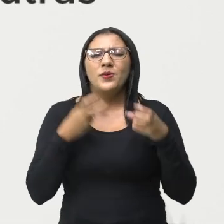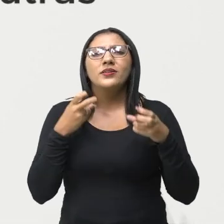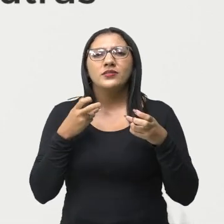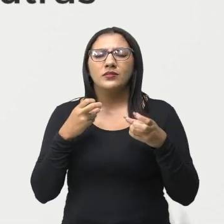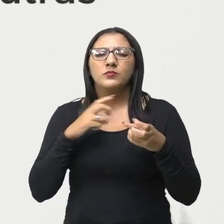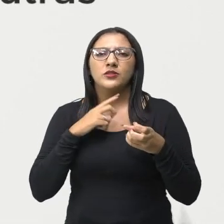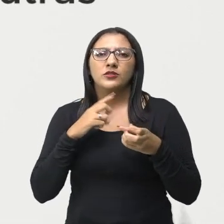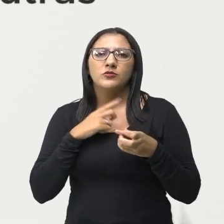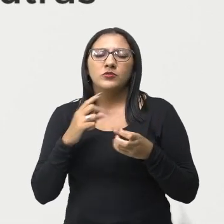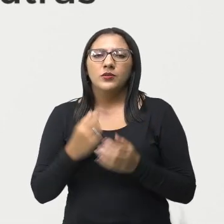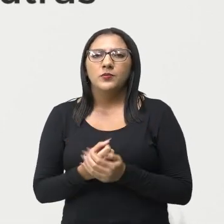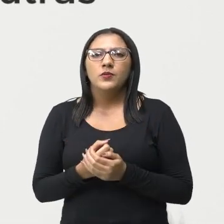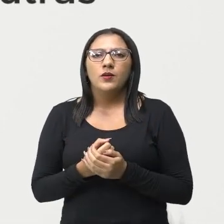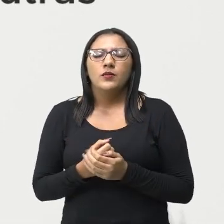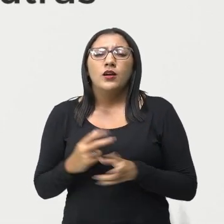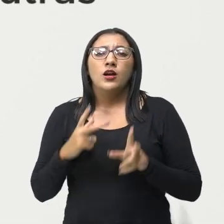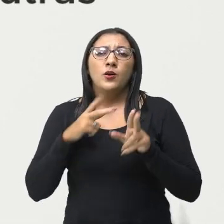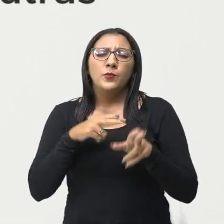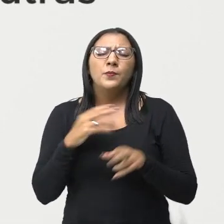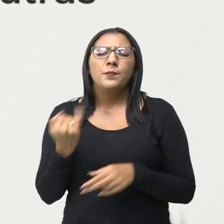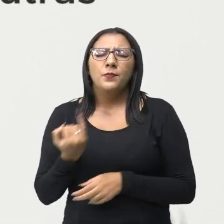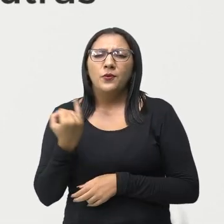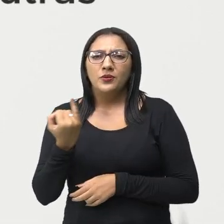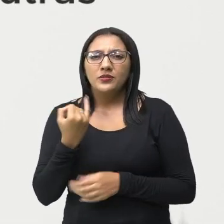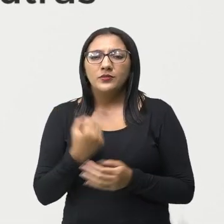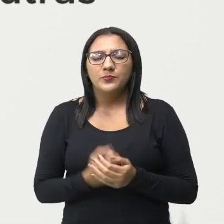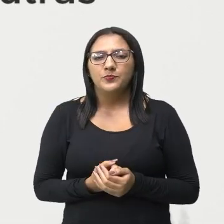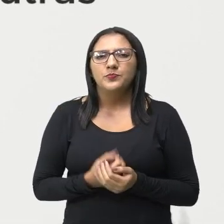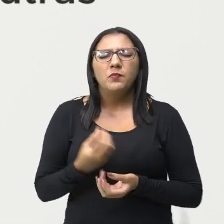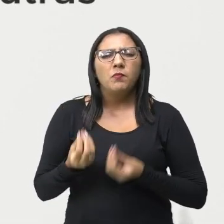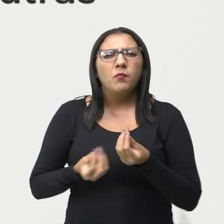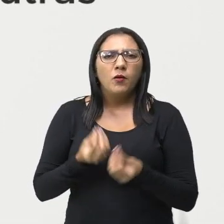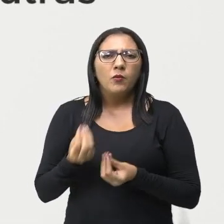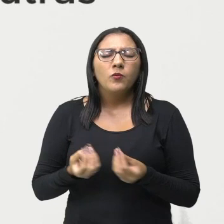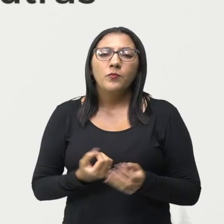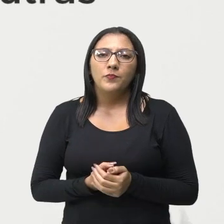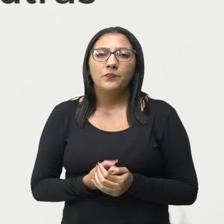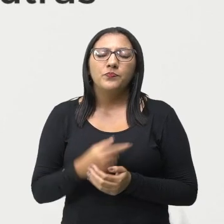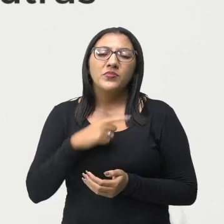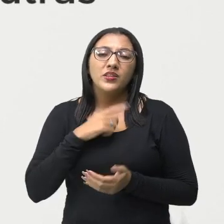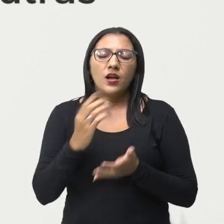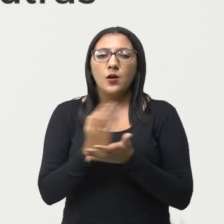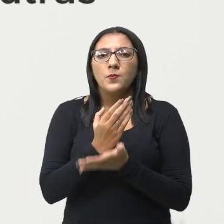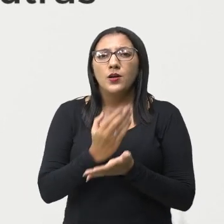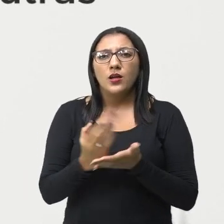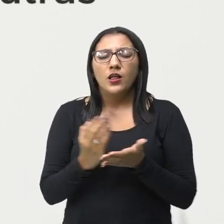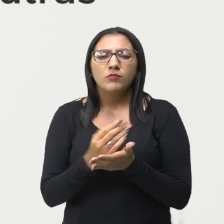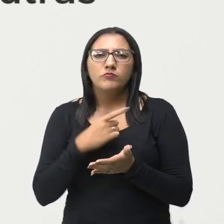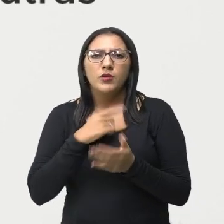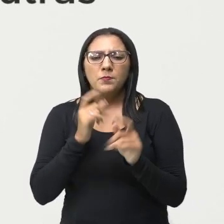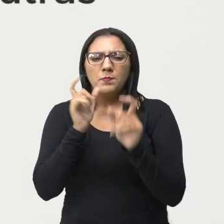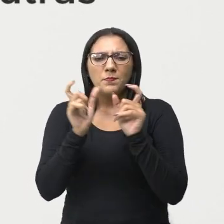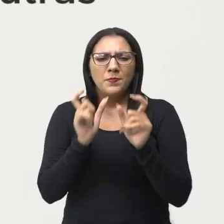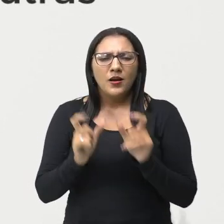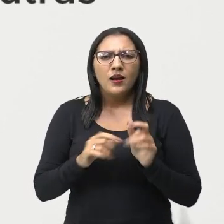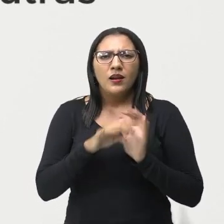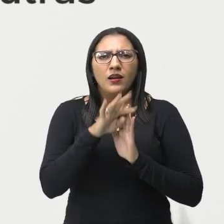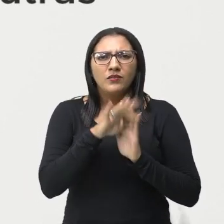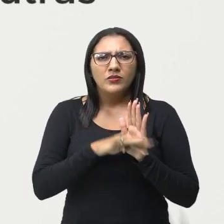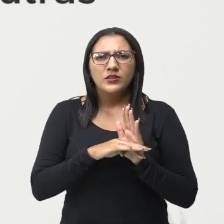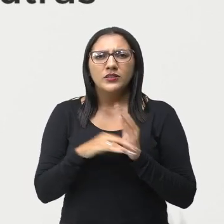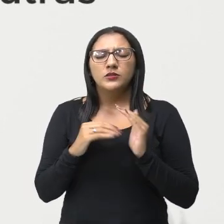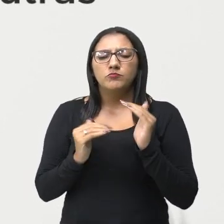como tendo igual relevância, ou seja, há uma espécie de hierarquia entre